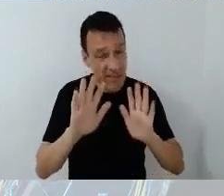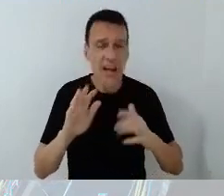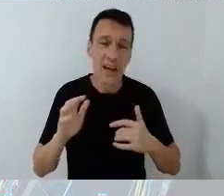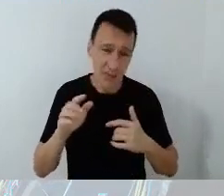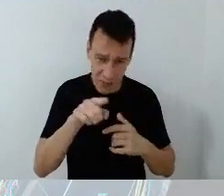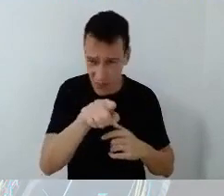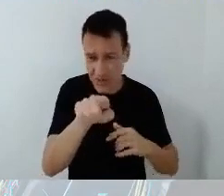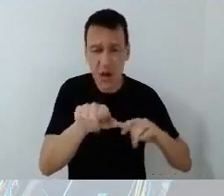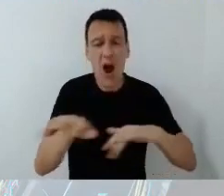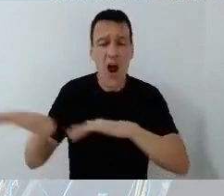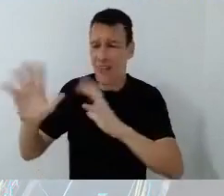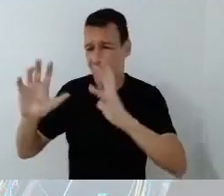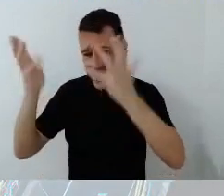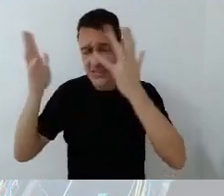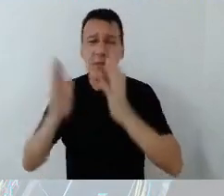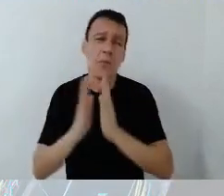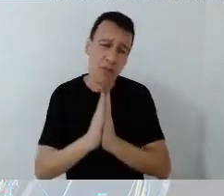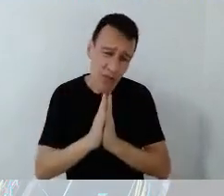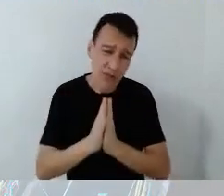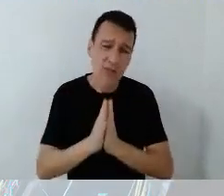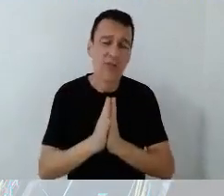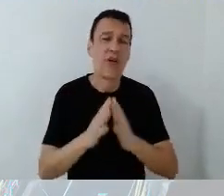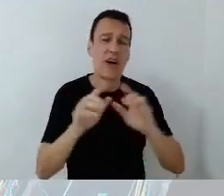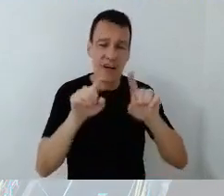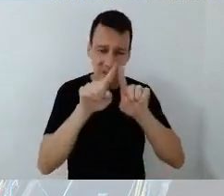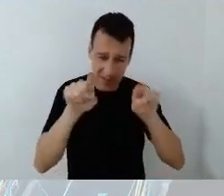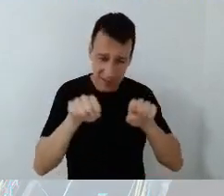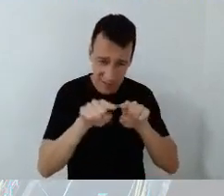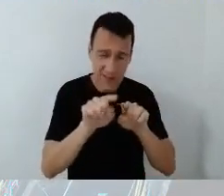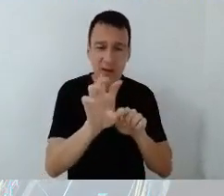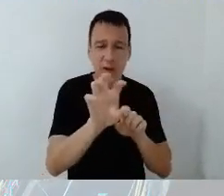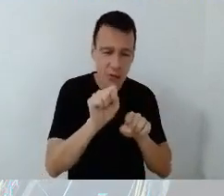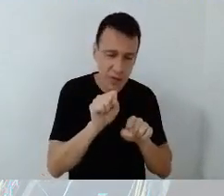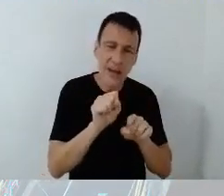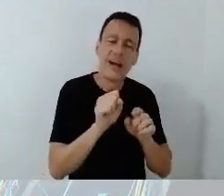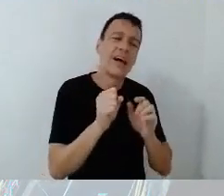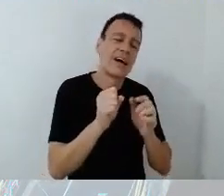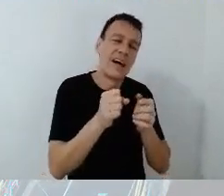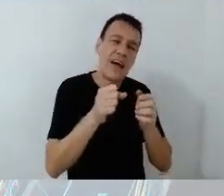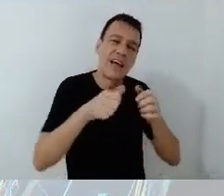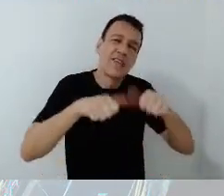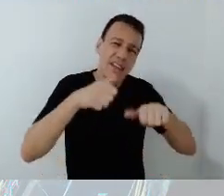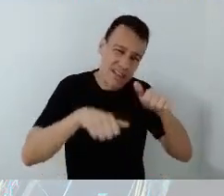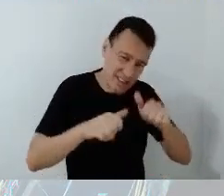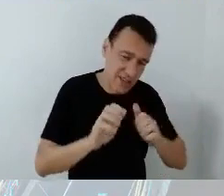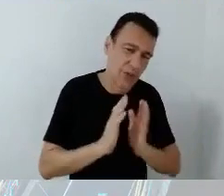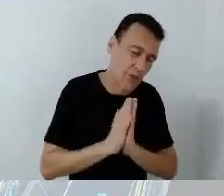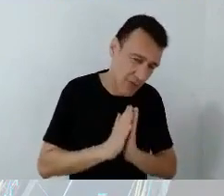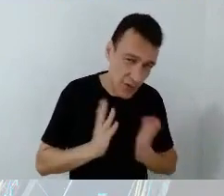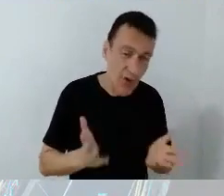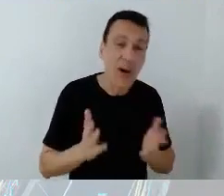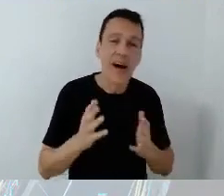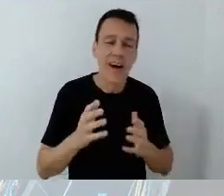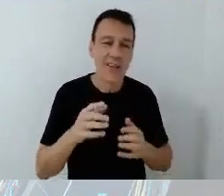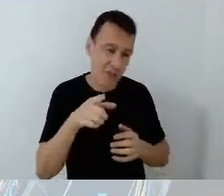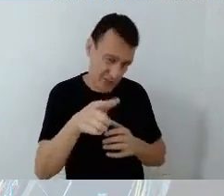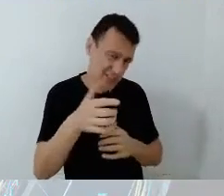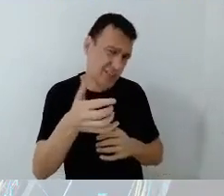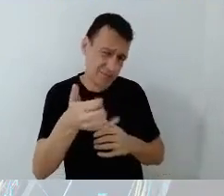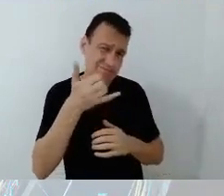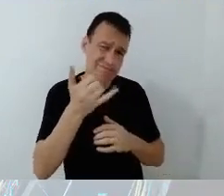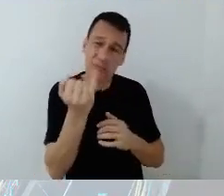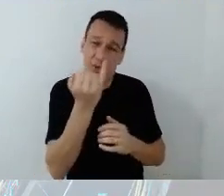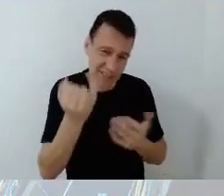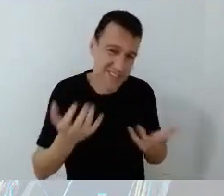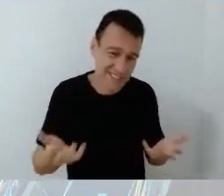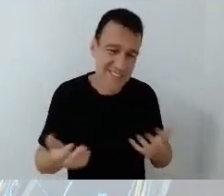responder a pesquisa de satisfação. Sua ligação é muito importante para nós. E fiquem à vontade para me acionar, quem tiver dúvidas, qualquer